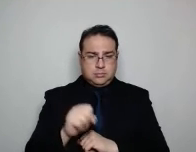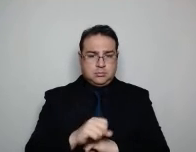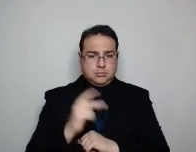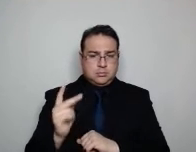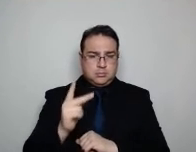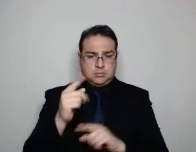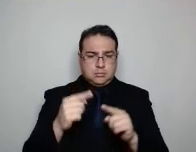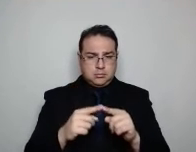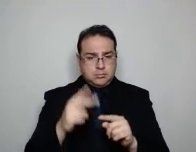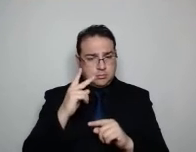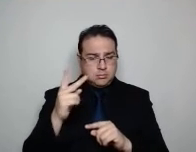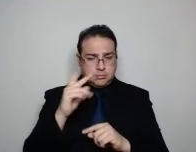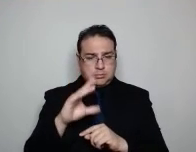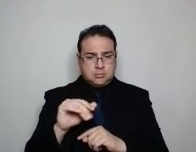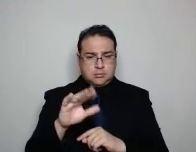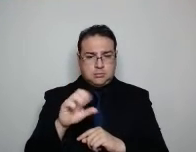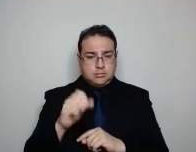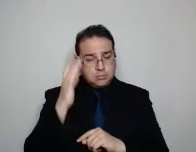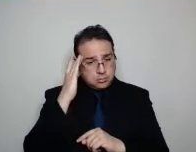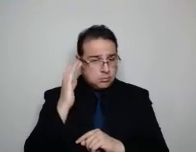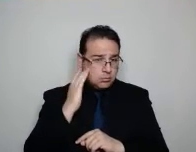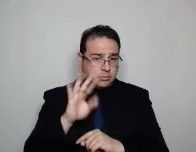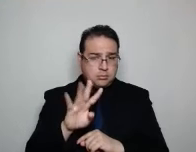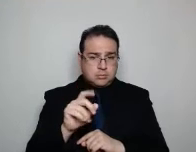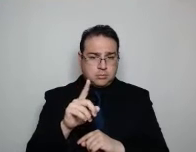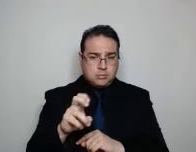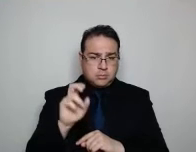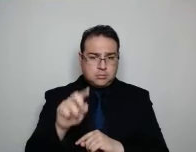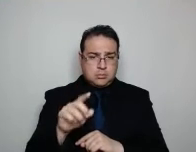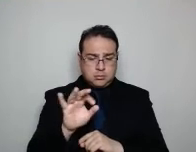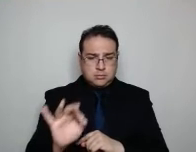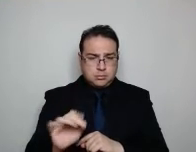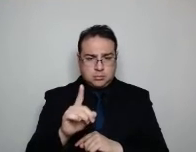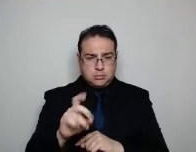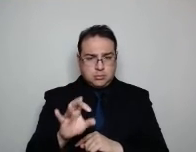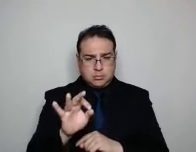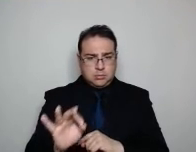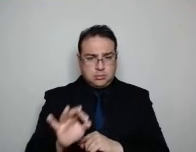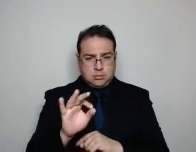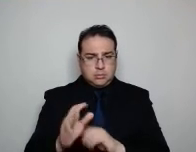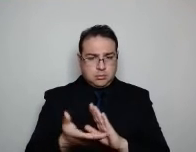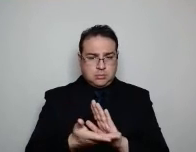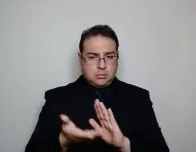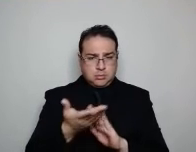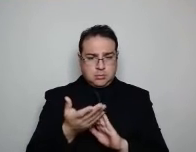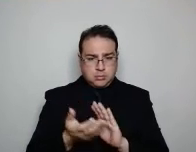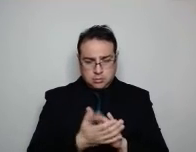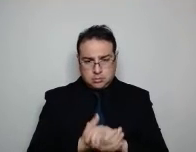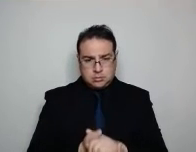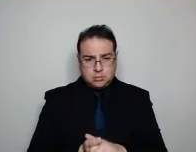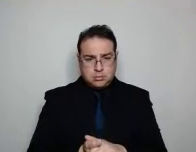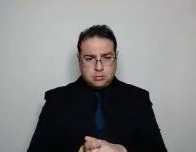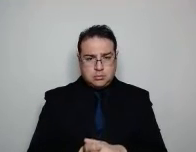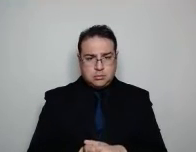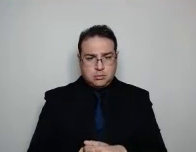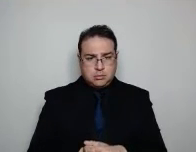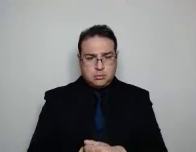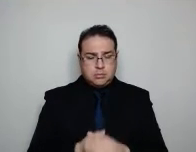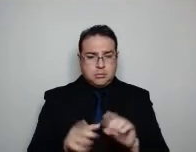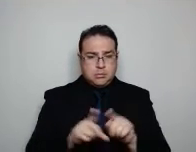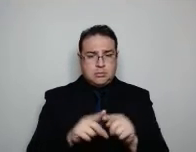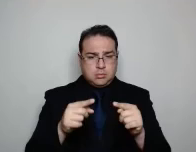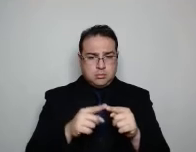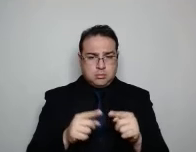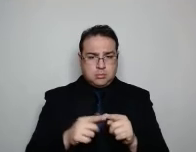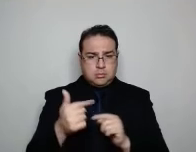alto, 415 mil, e 15% eu achei esse valor, né, um pouco exagerado. E eu estou fixando em 12% sobre o